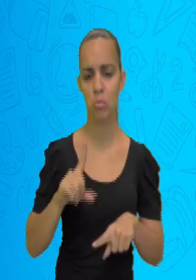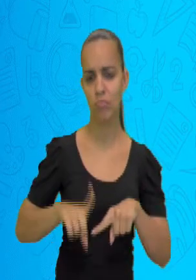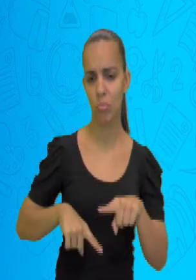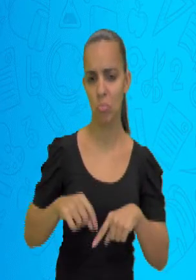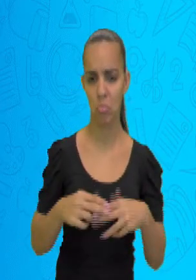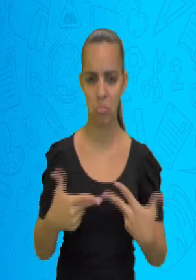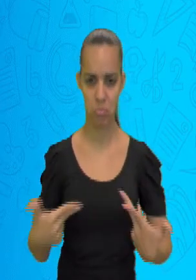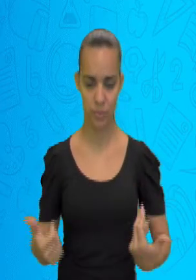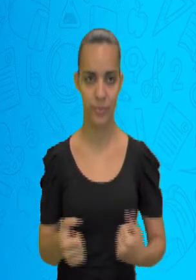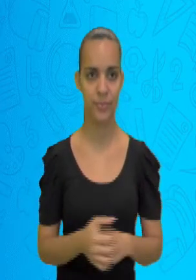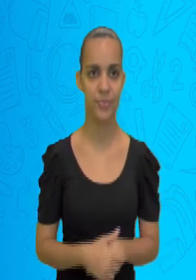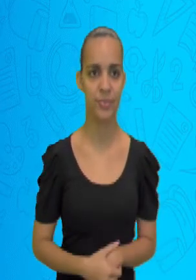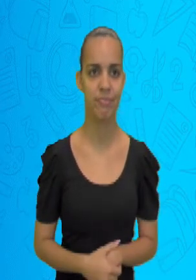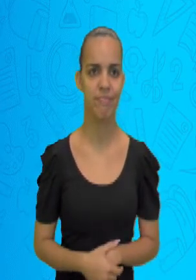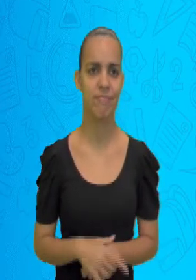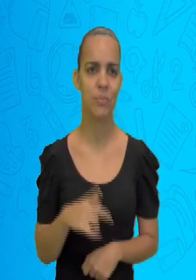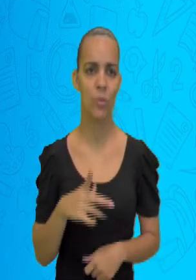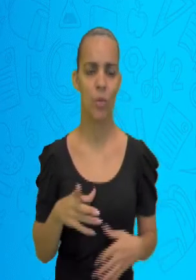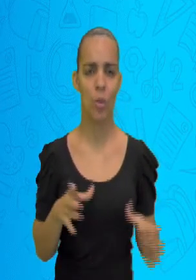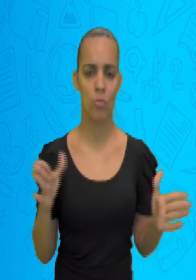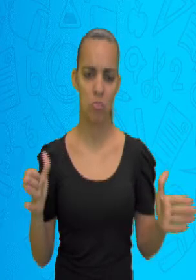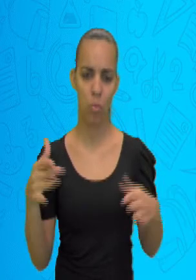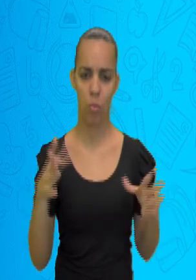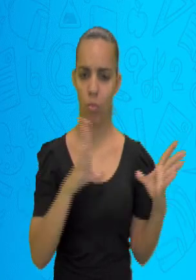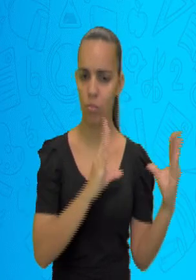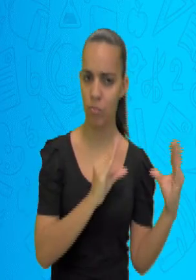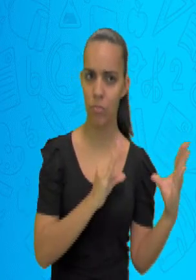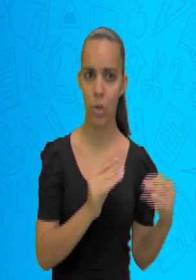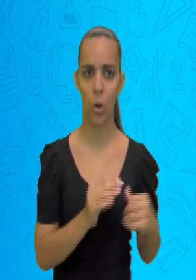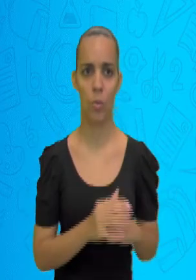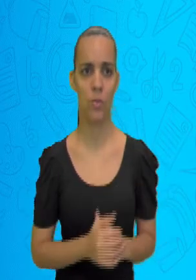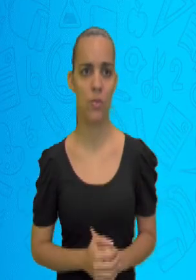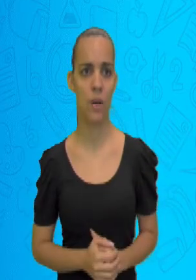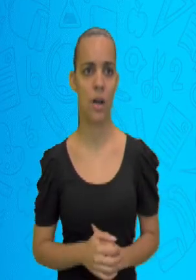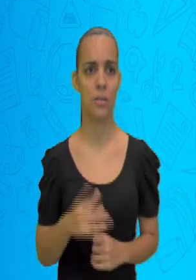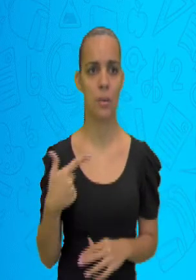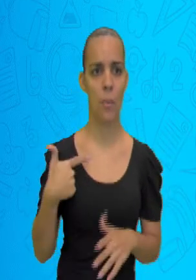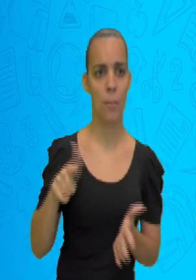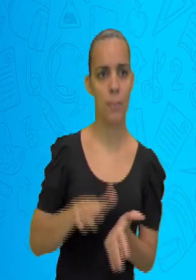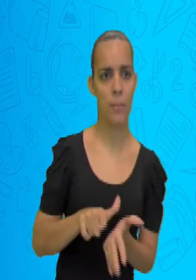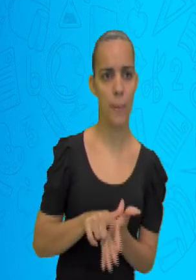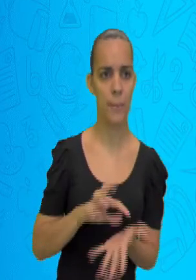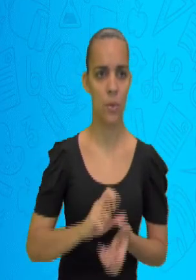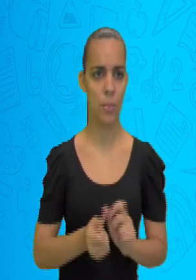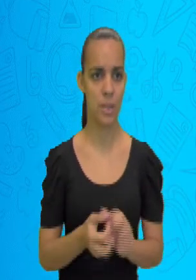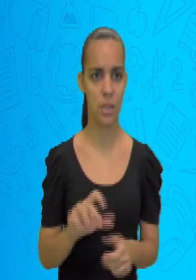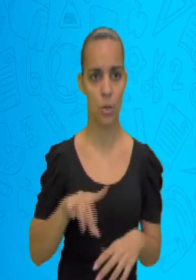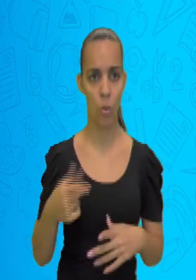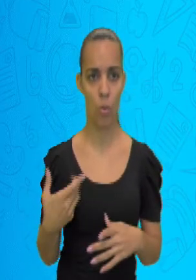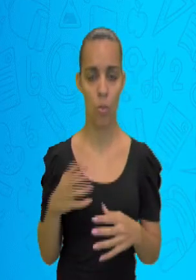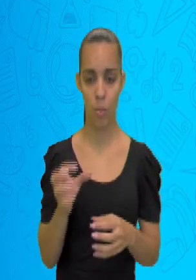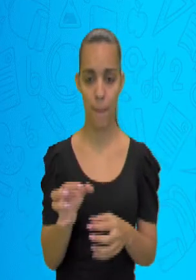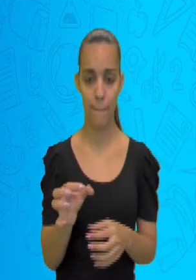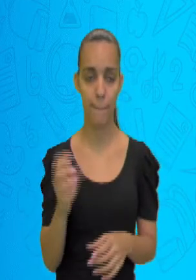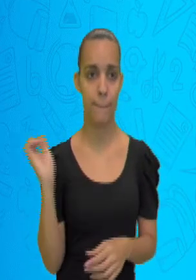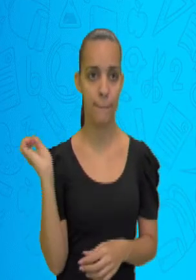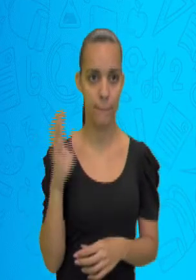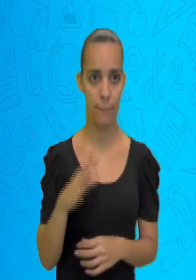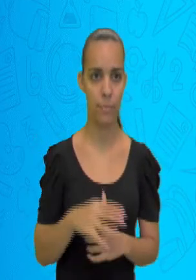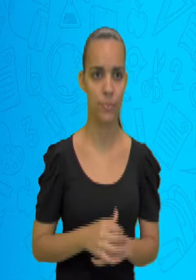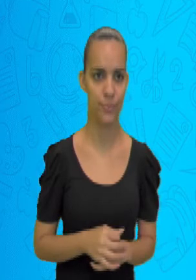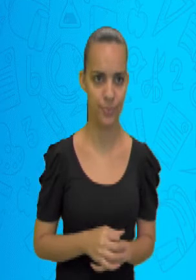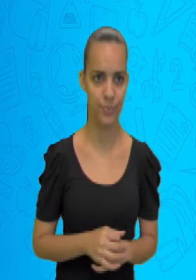objeto. Uma almofada, um papel amassado, uma bola e etc. Quem a